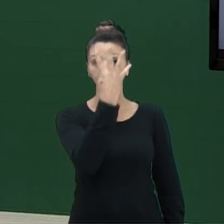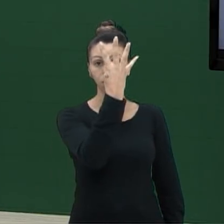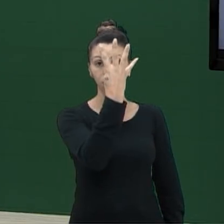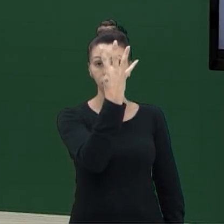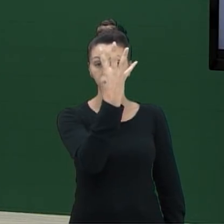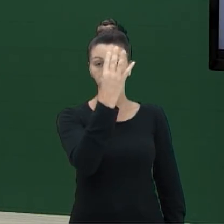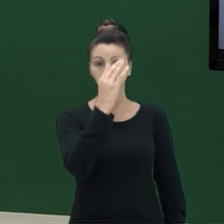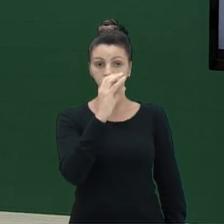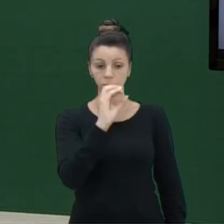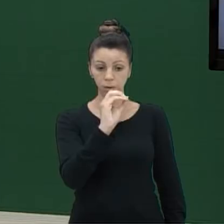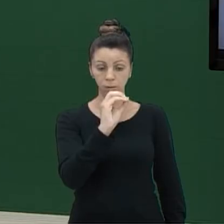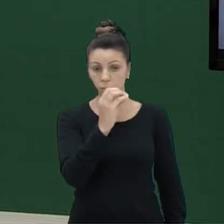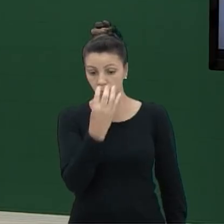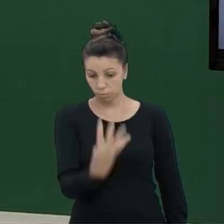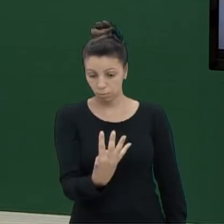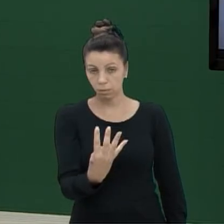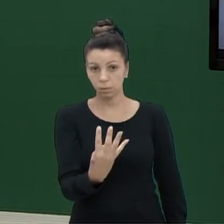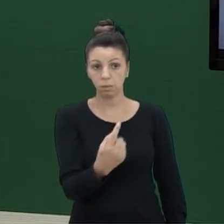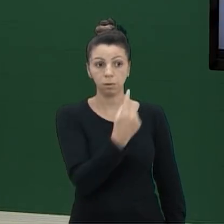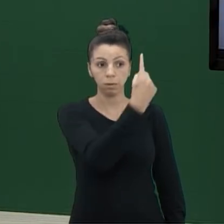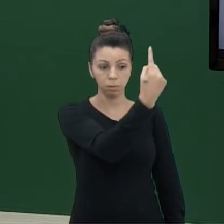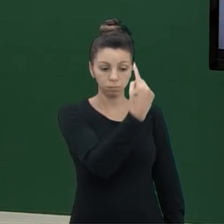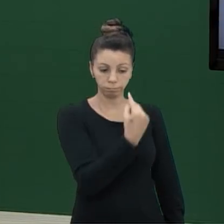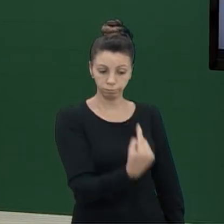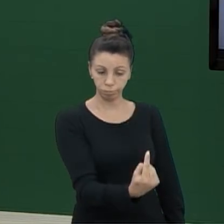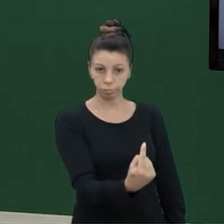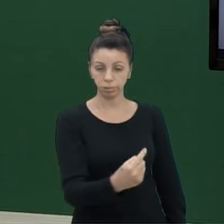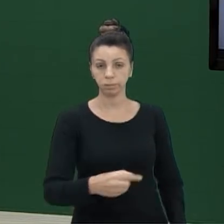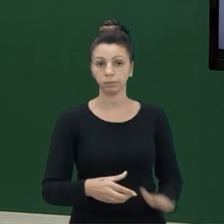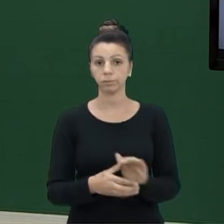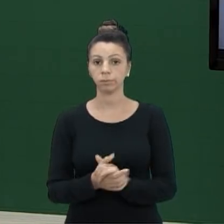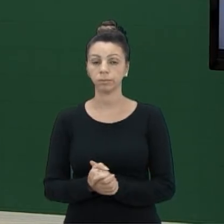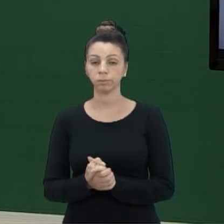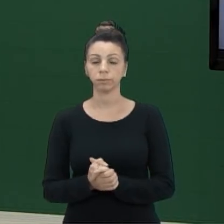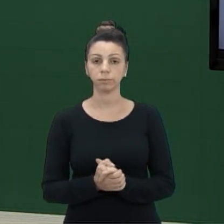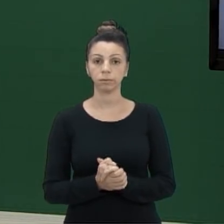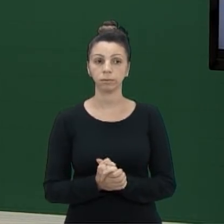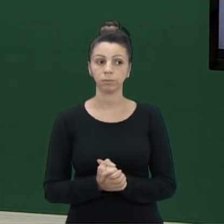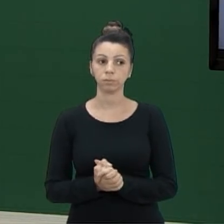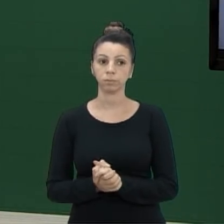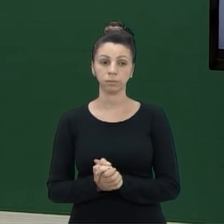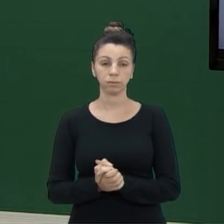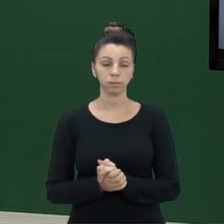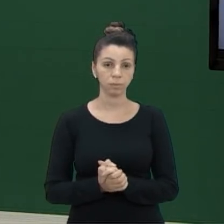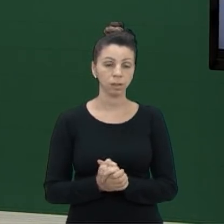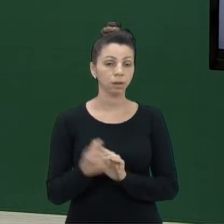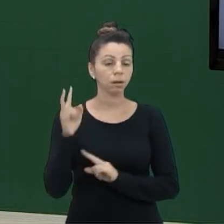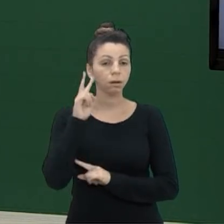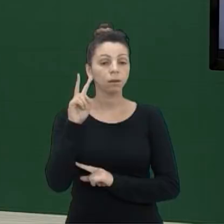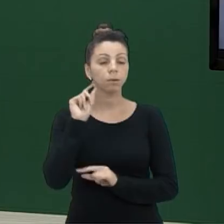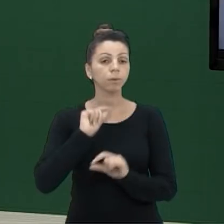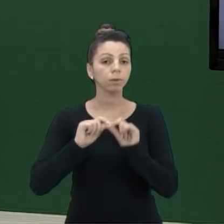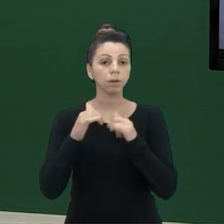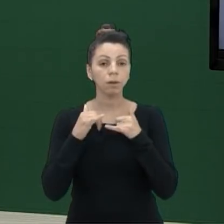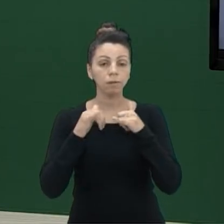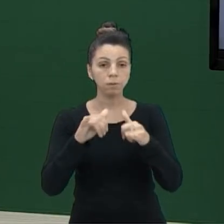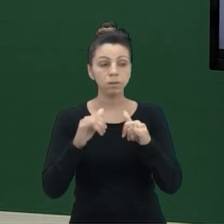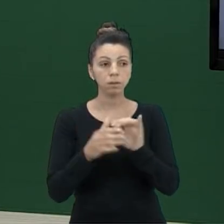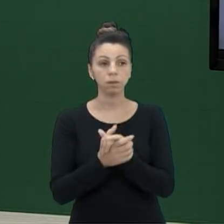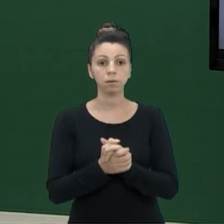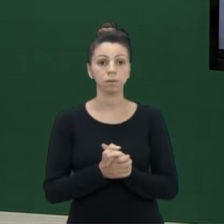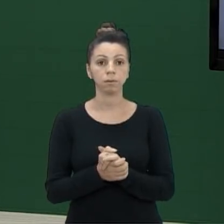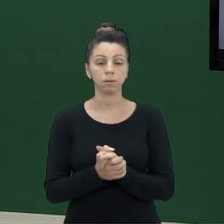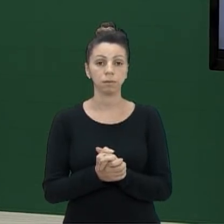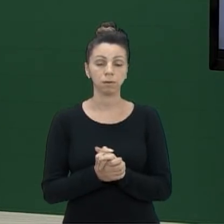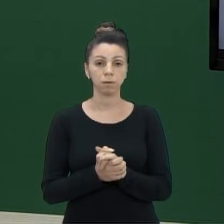4. O 1 abaixa. Lembra que eu acabei de falar para vocês que aqui a gente trabalhou como se aqui